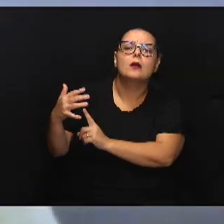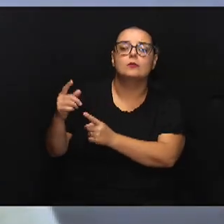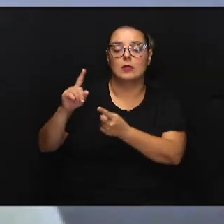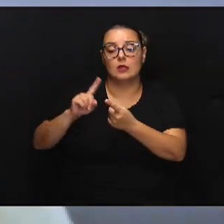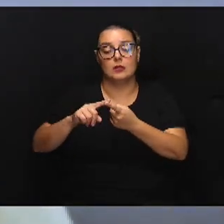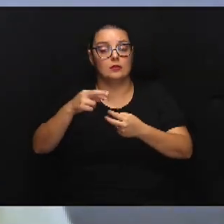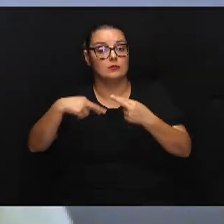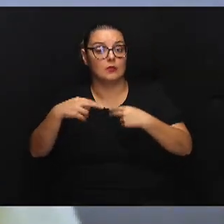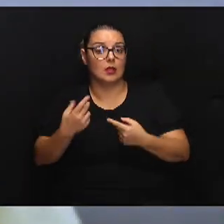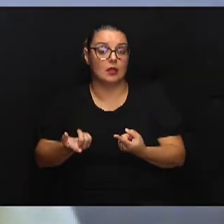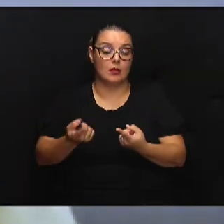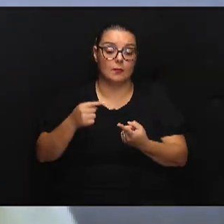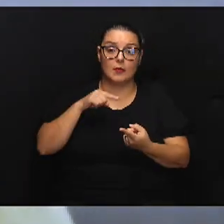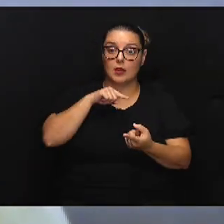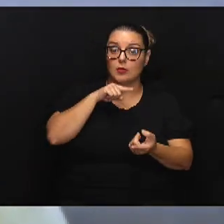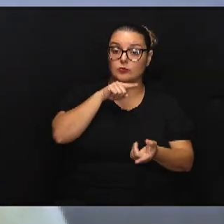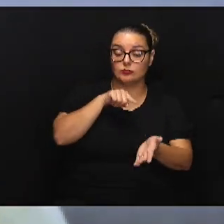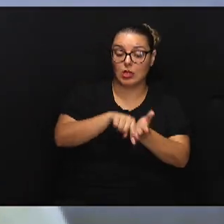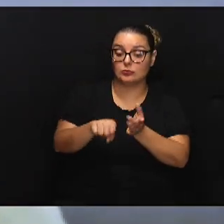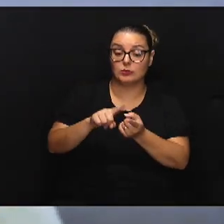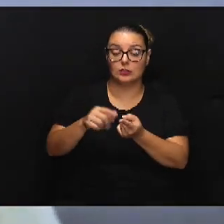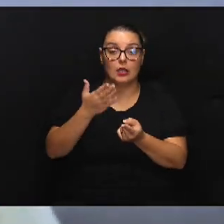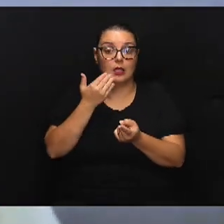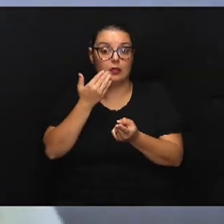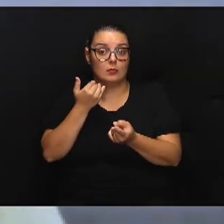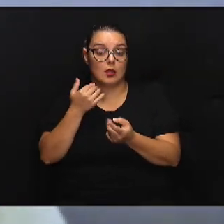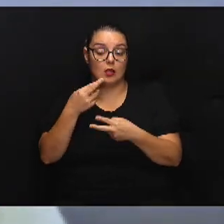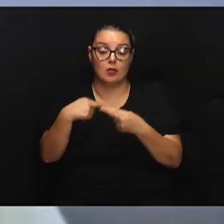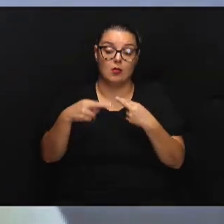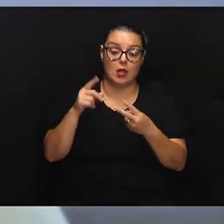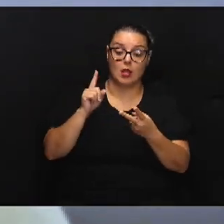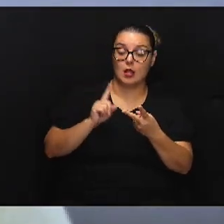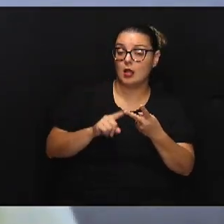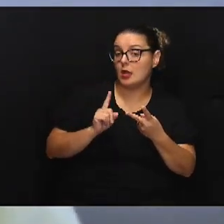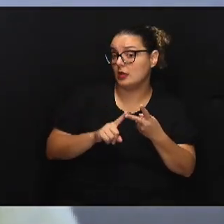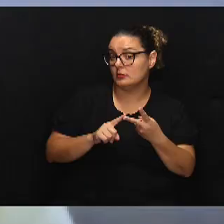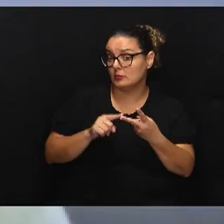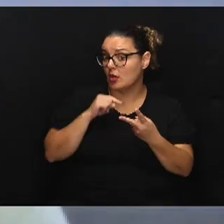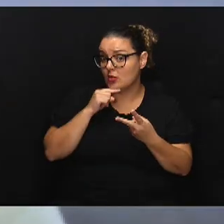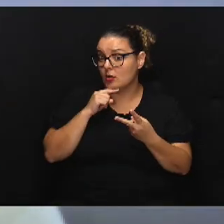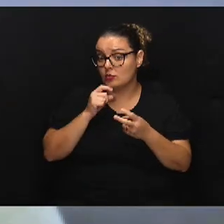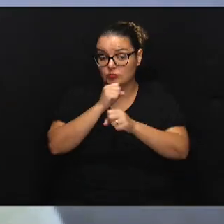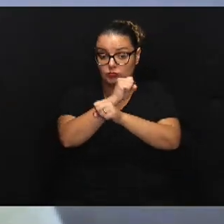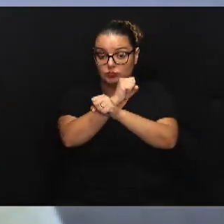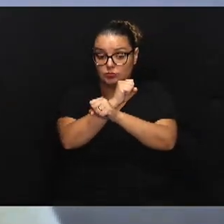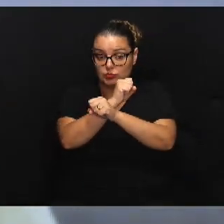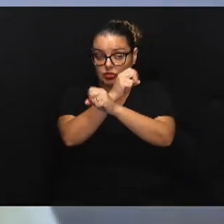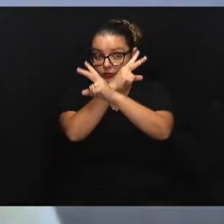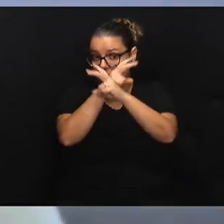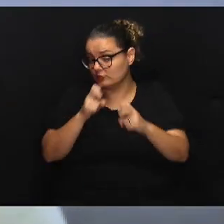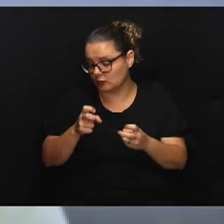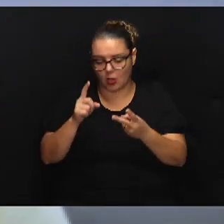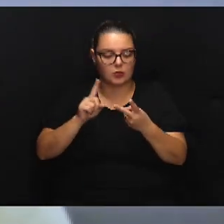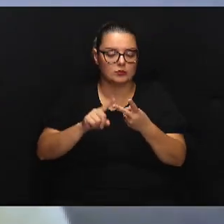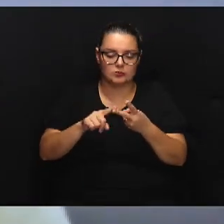alimentação, tem se questionado muitas vezes a questão de agrotóxico,